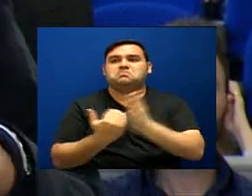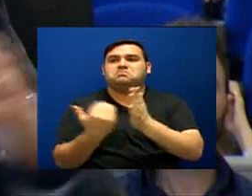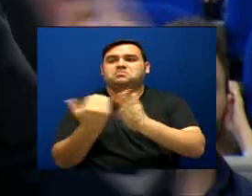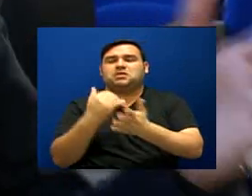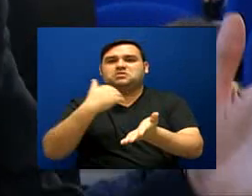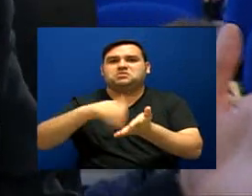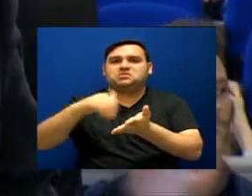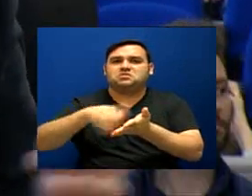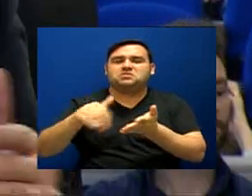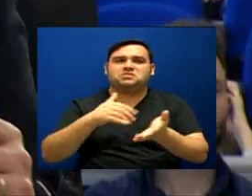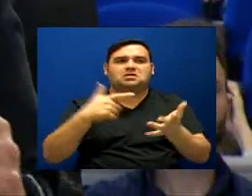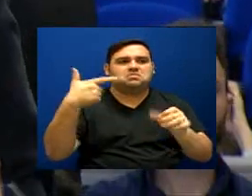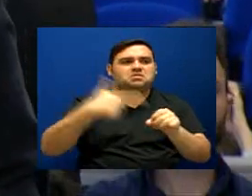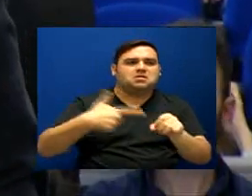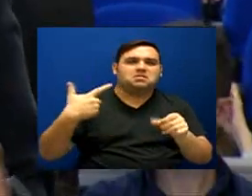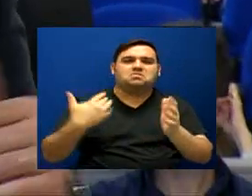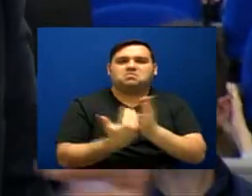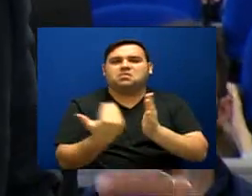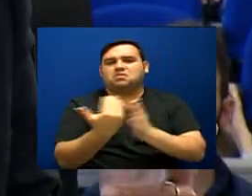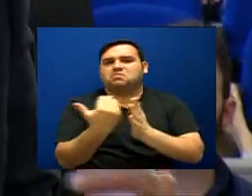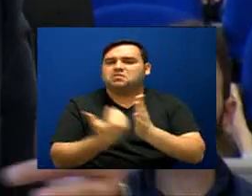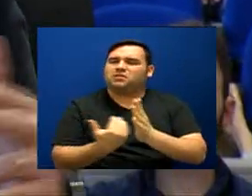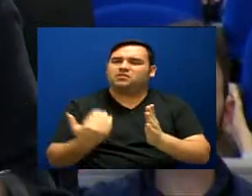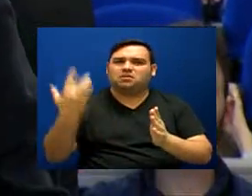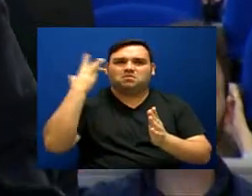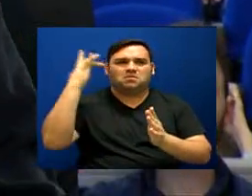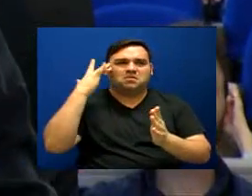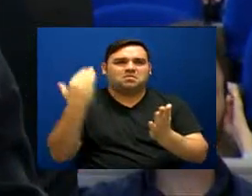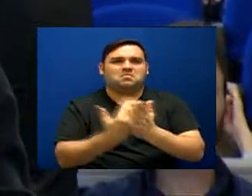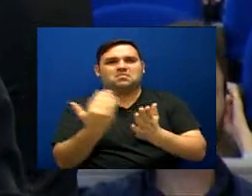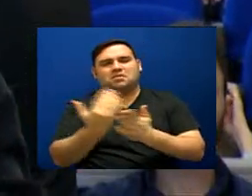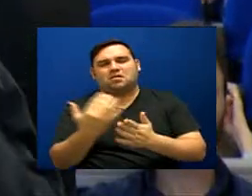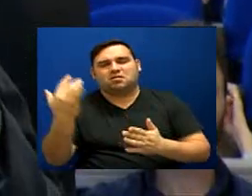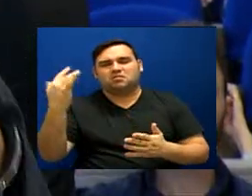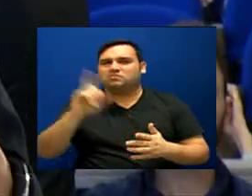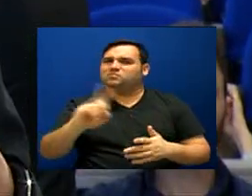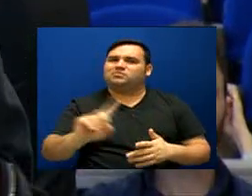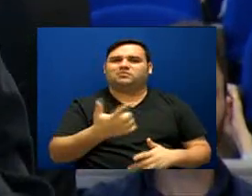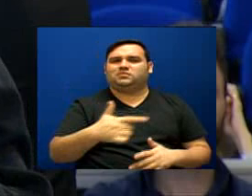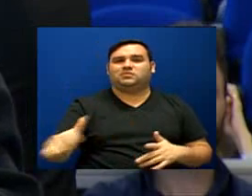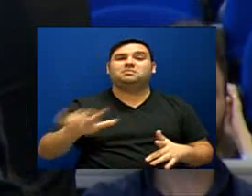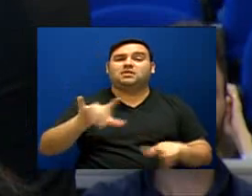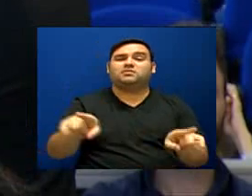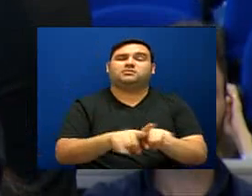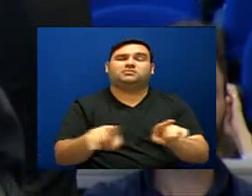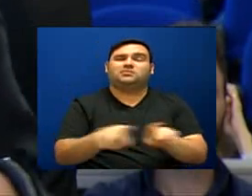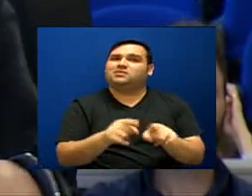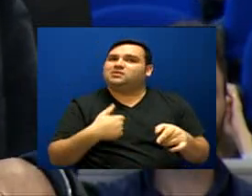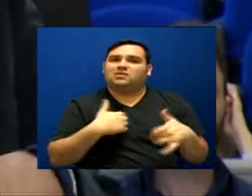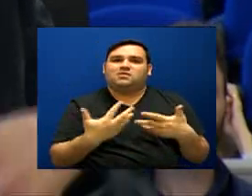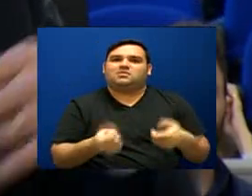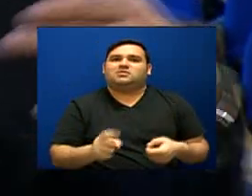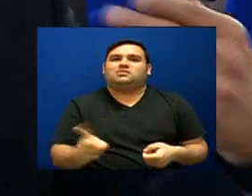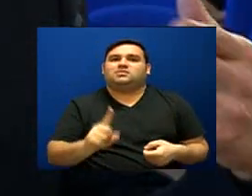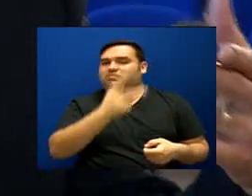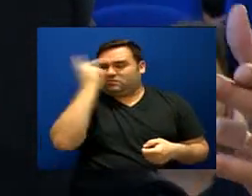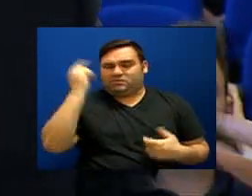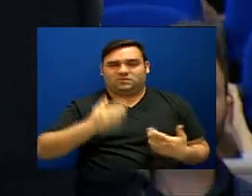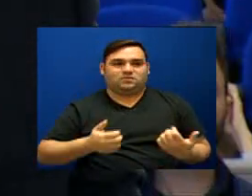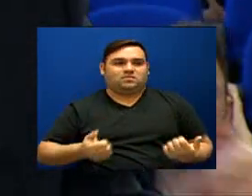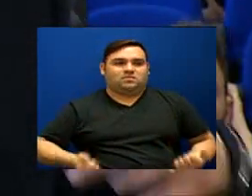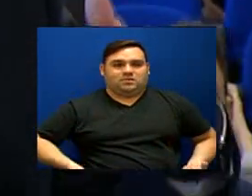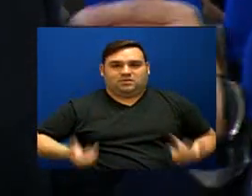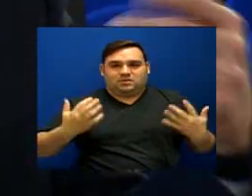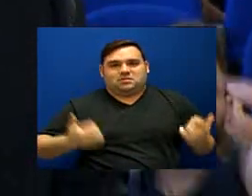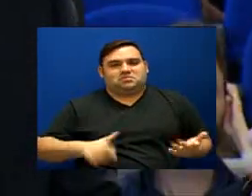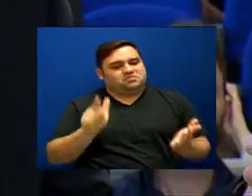mais papel, mais combustível, menos combustível, é mais competente, menos competente. Entretanto, também não aceito a colocação de que quem gasta